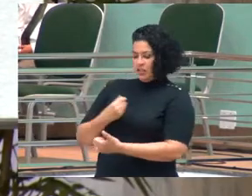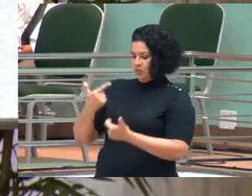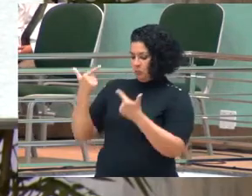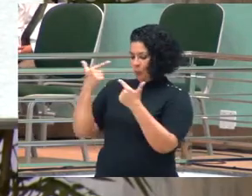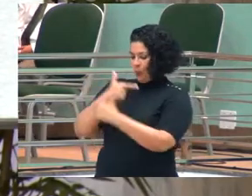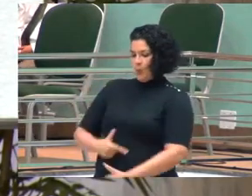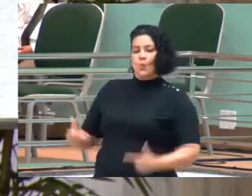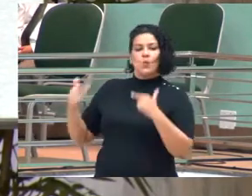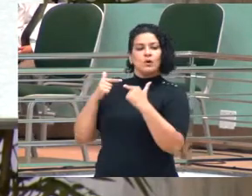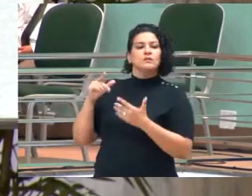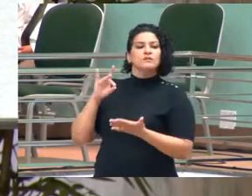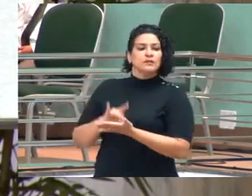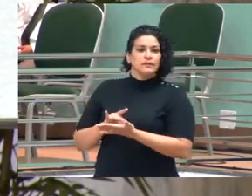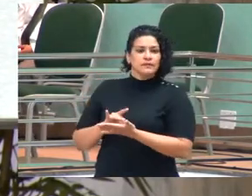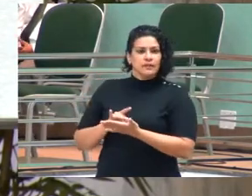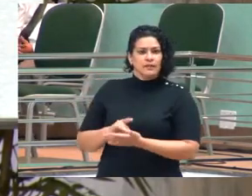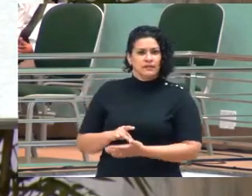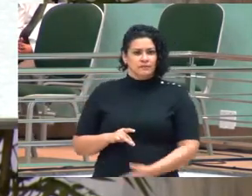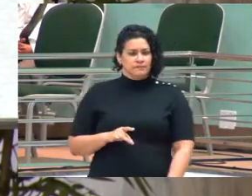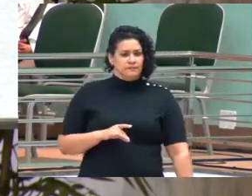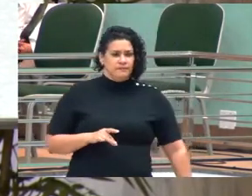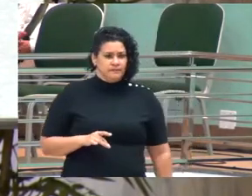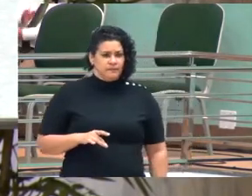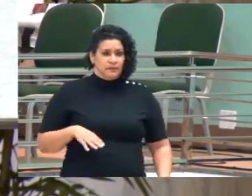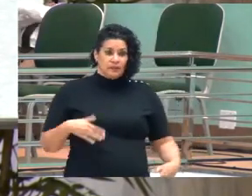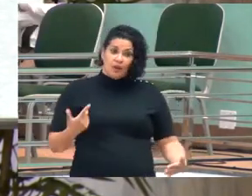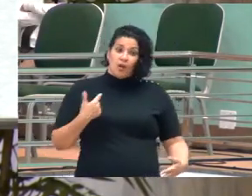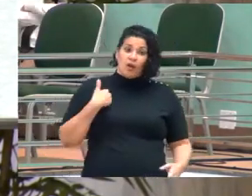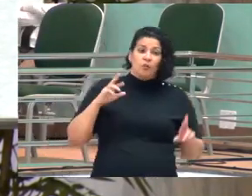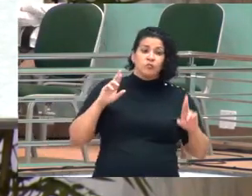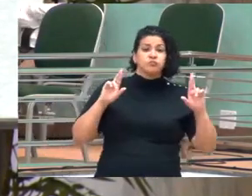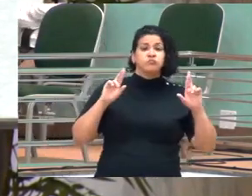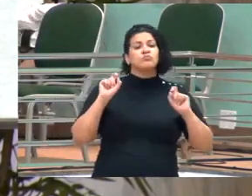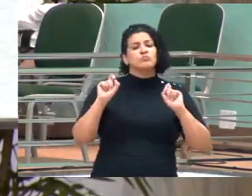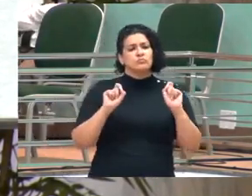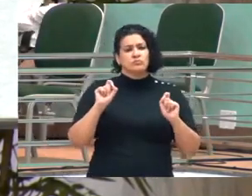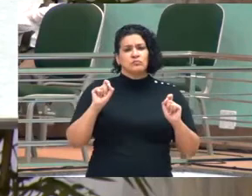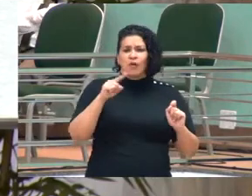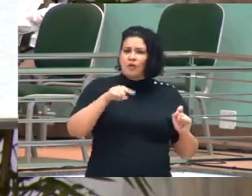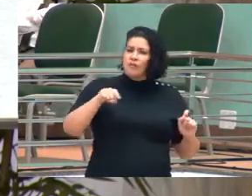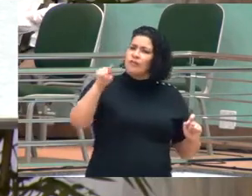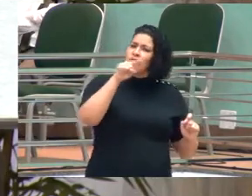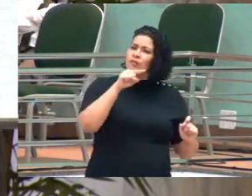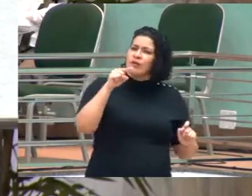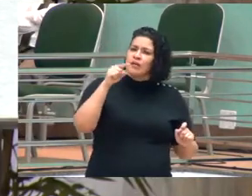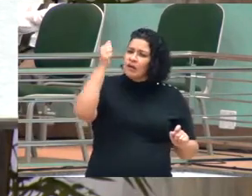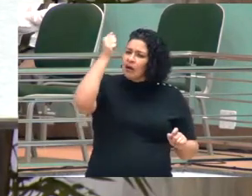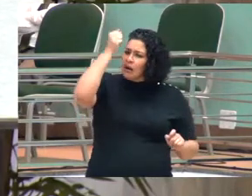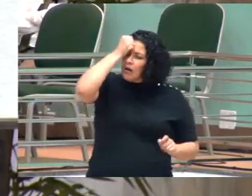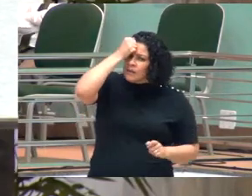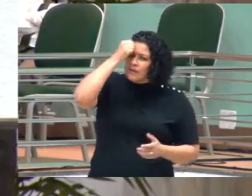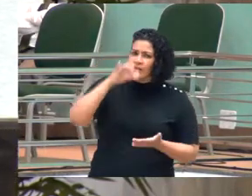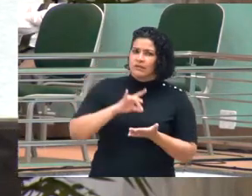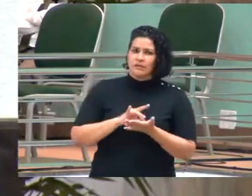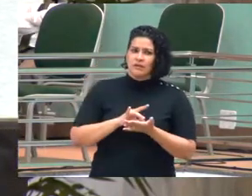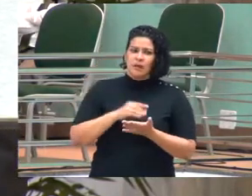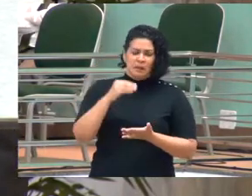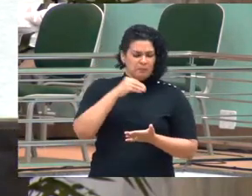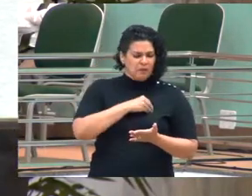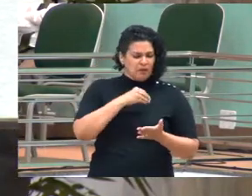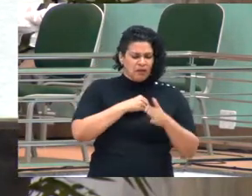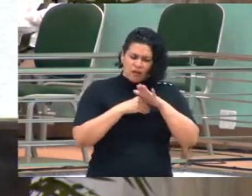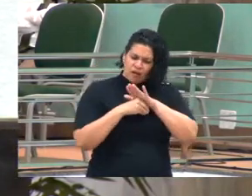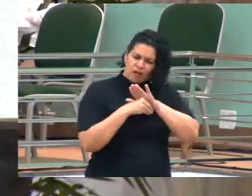desafiados ao arrependimento. Ao arrependimento. Abandonar o pecado e viver